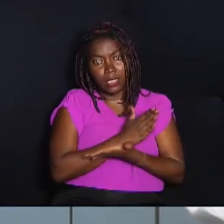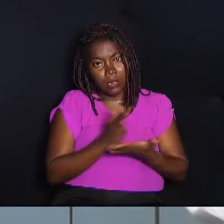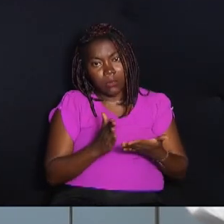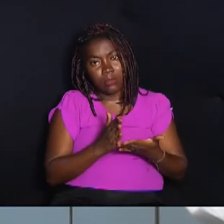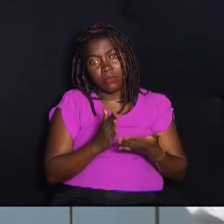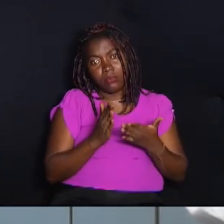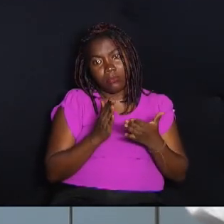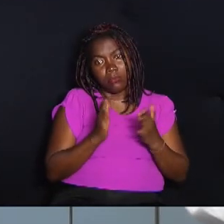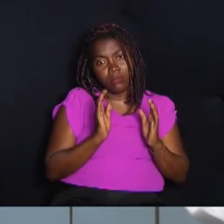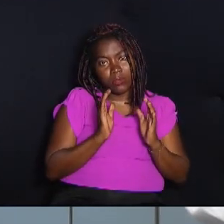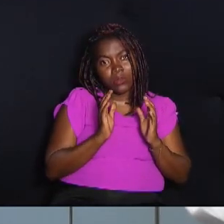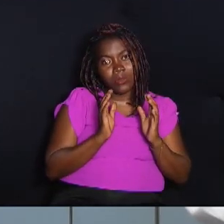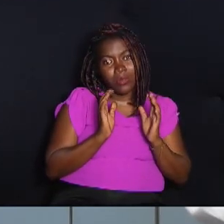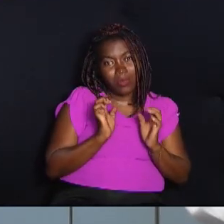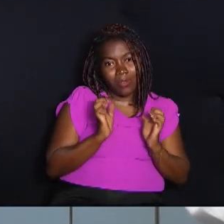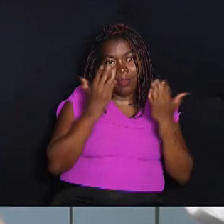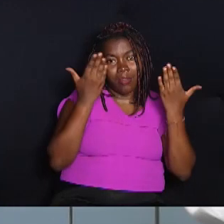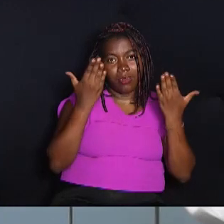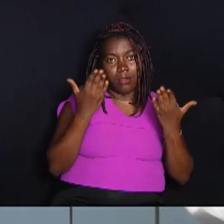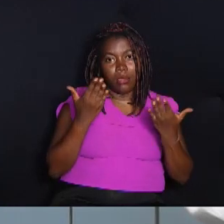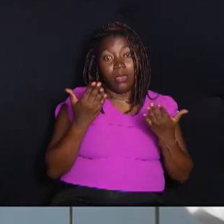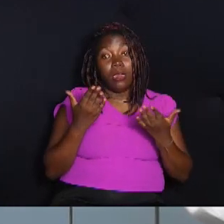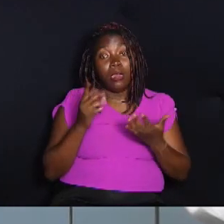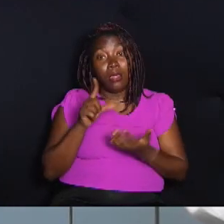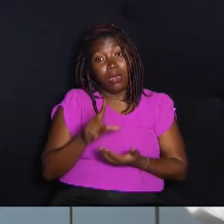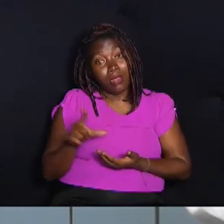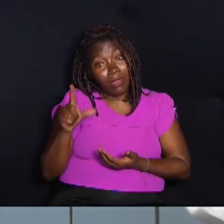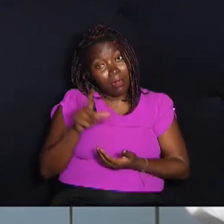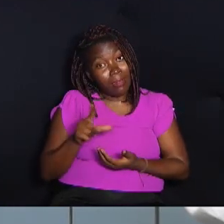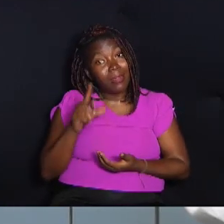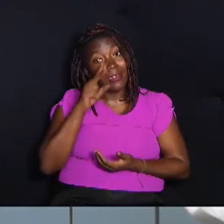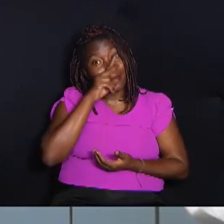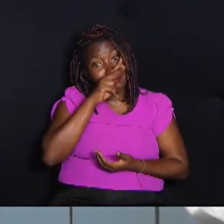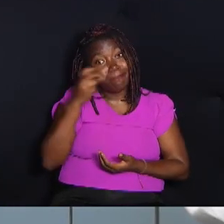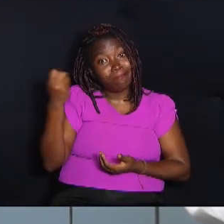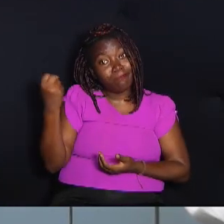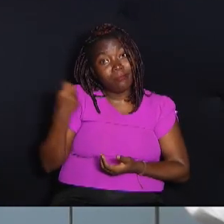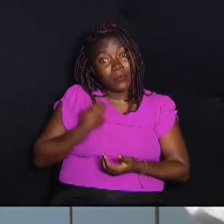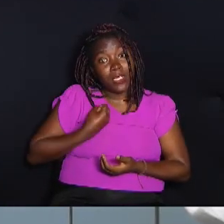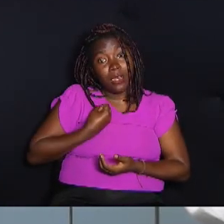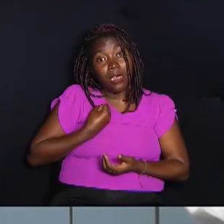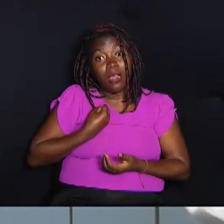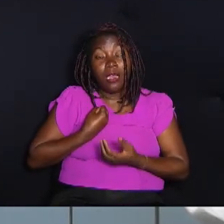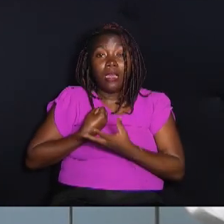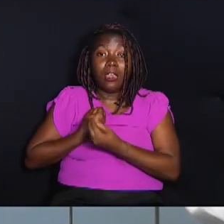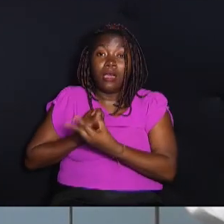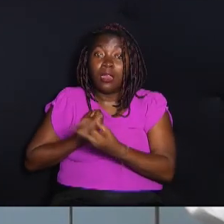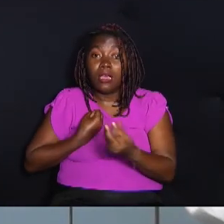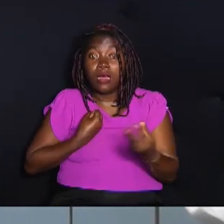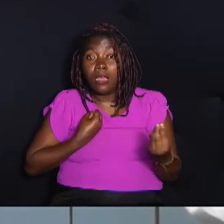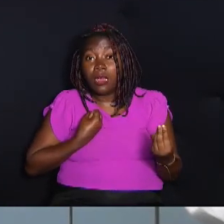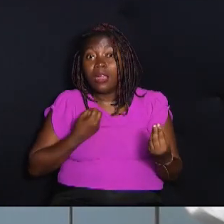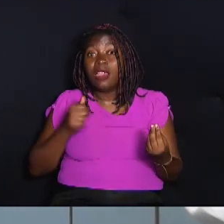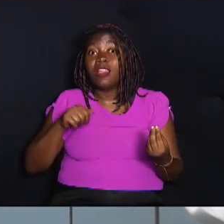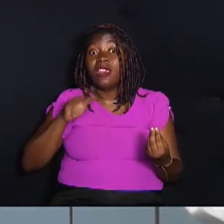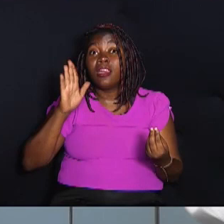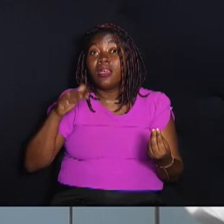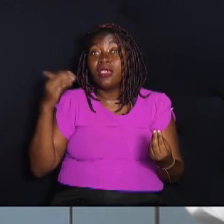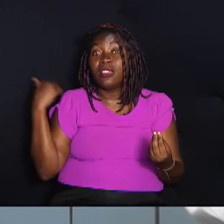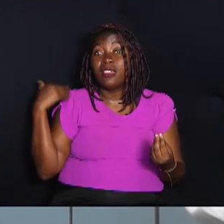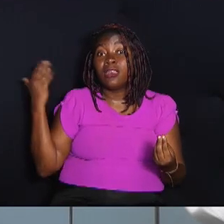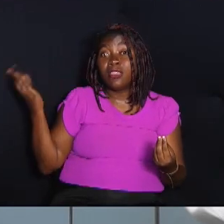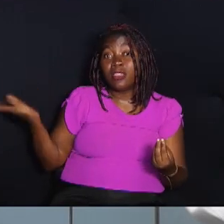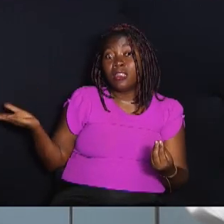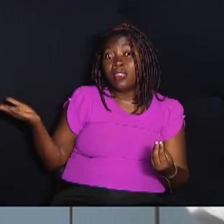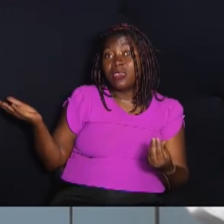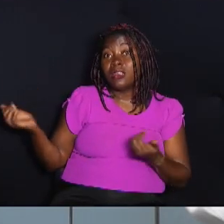aqui, né, é claro que aí é o extremo suicídio, então muitas vezes quem está ao lado